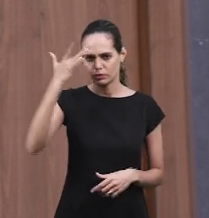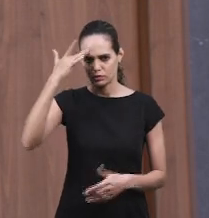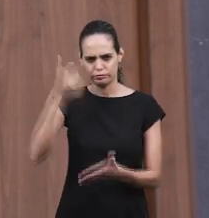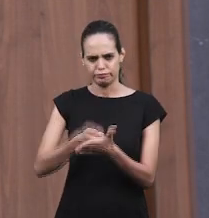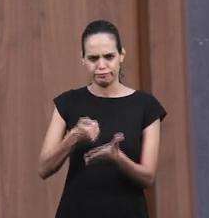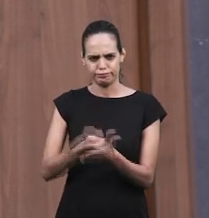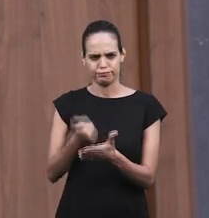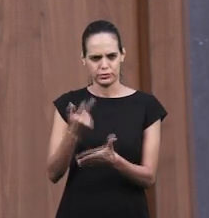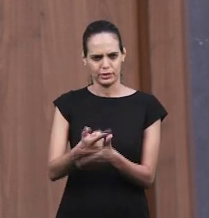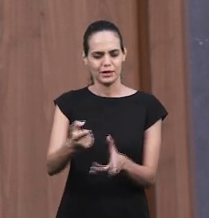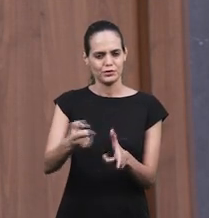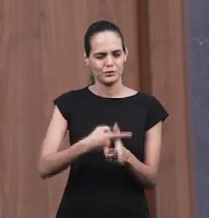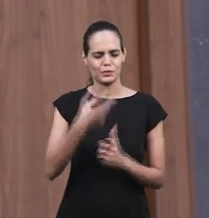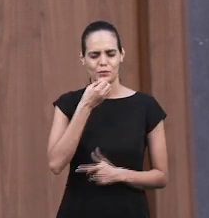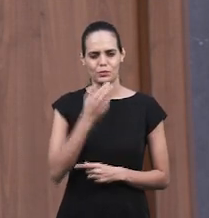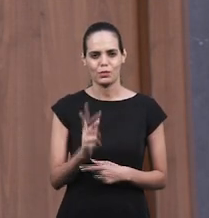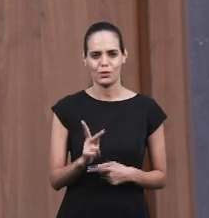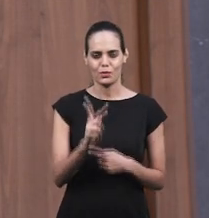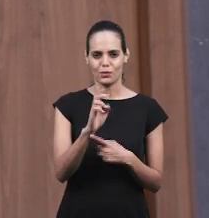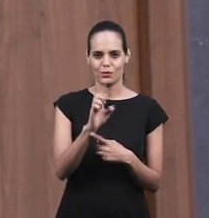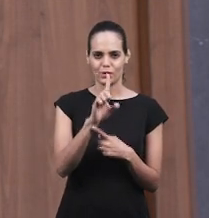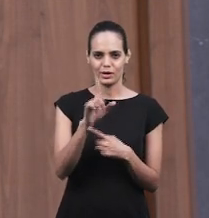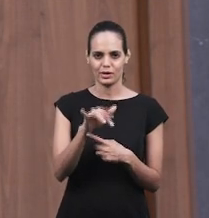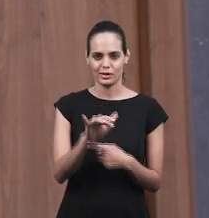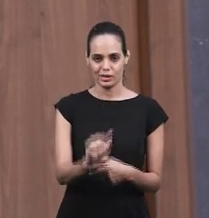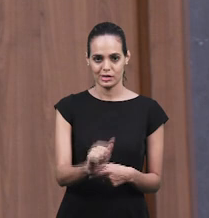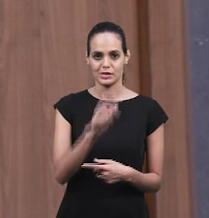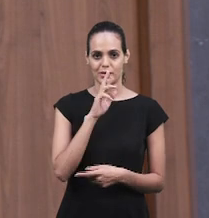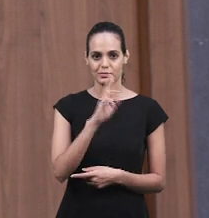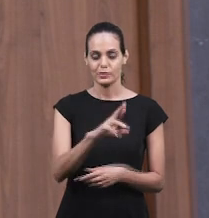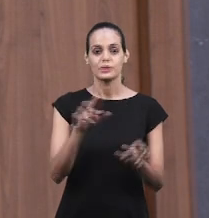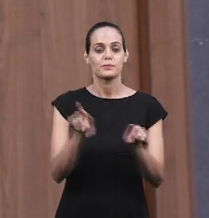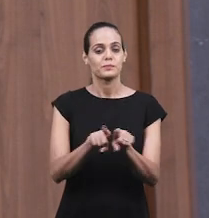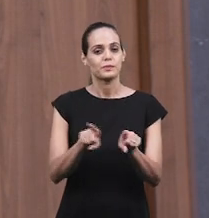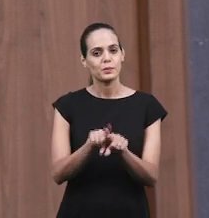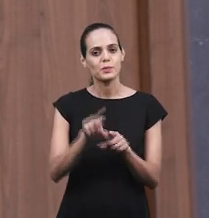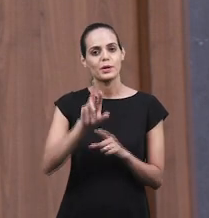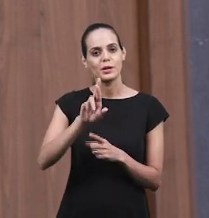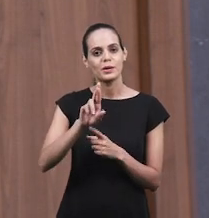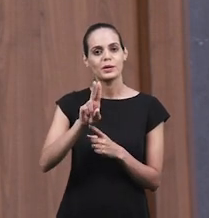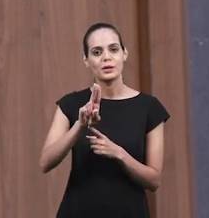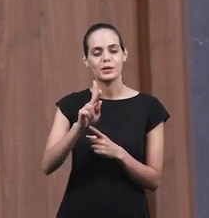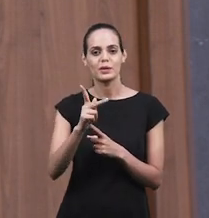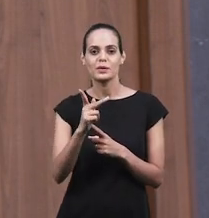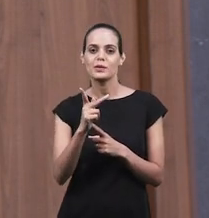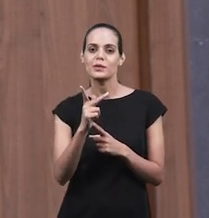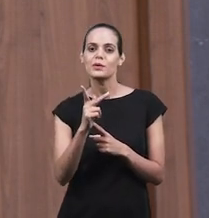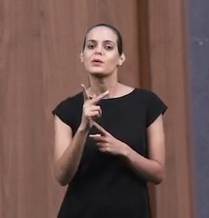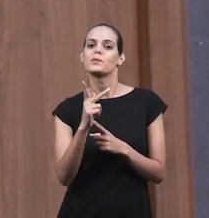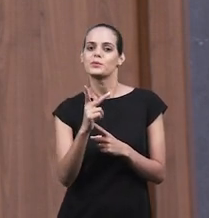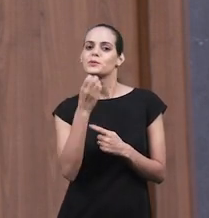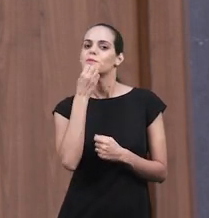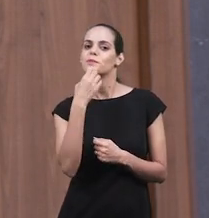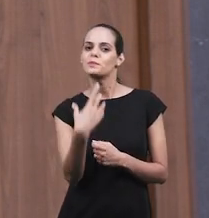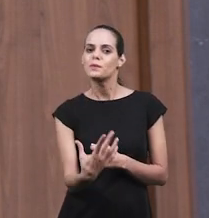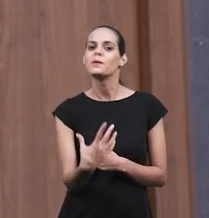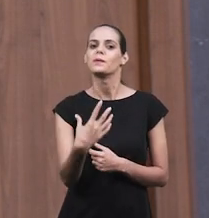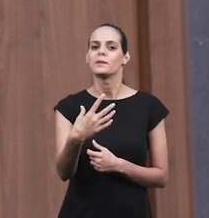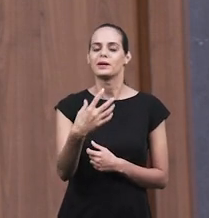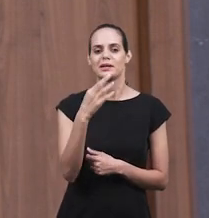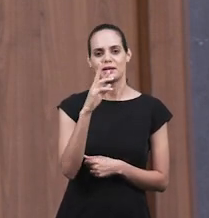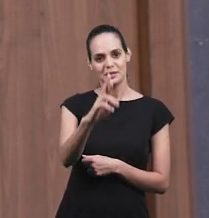aquele credor incompassível. Muito boa, Késia, a sua resposta. Também a Ruth, muito boa a